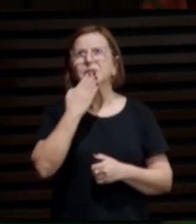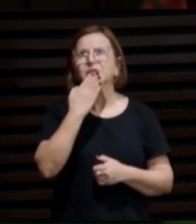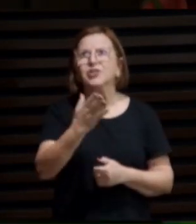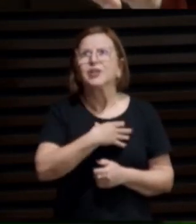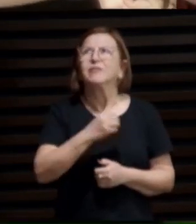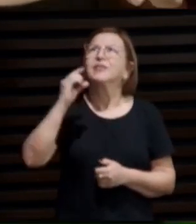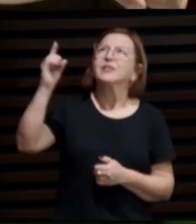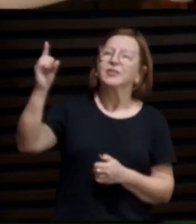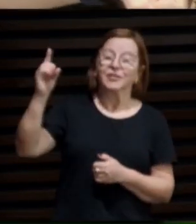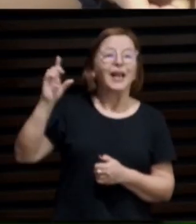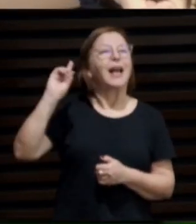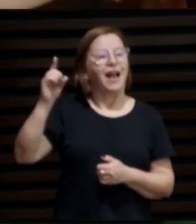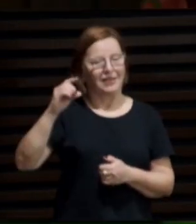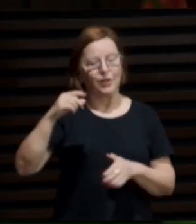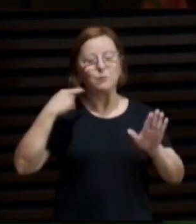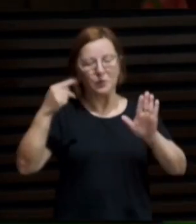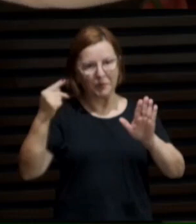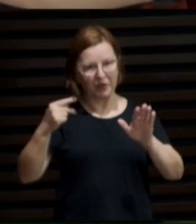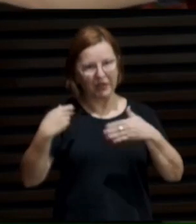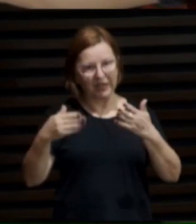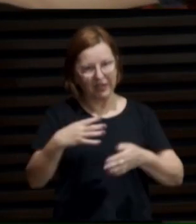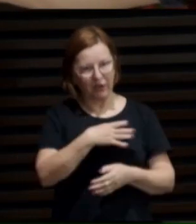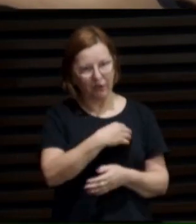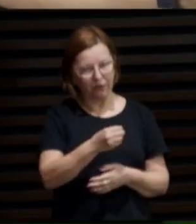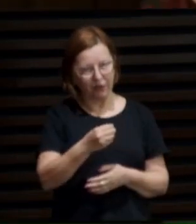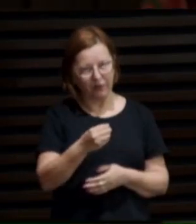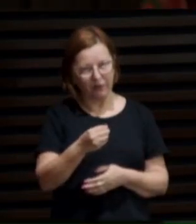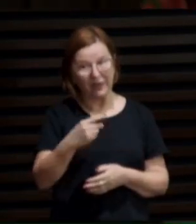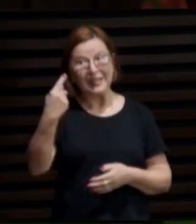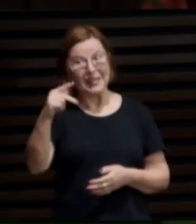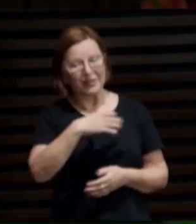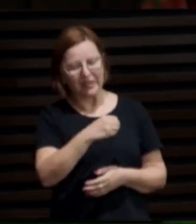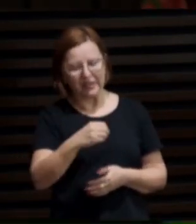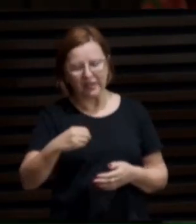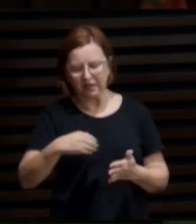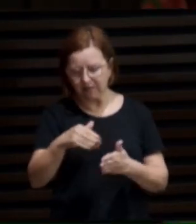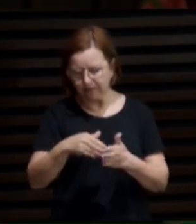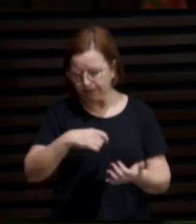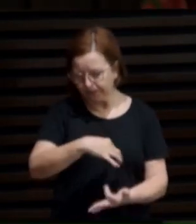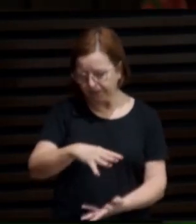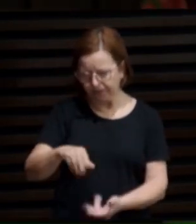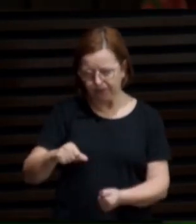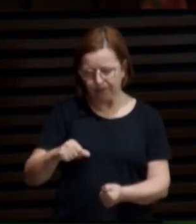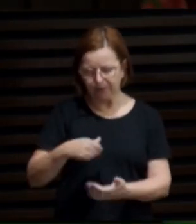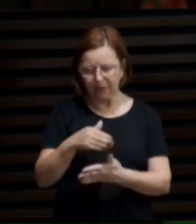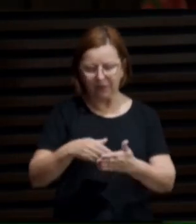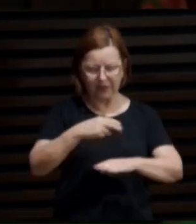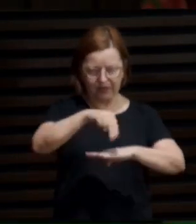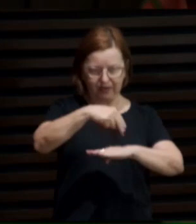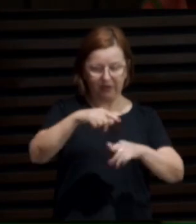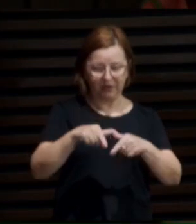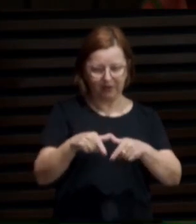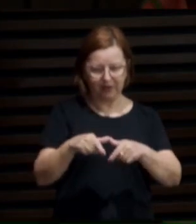Deus prometeu que daria um filho e que da descendência dele, toda a terra, toda a nação de Israel